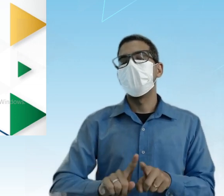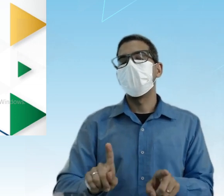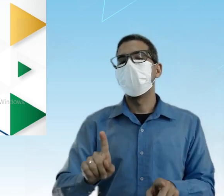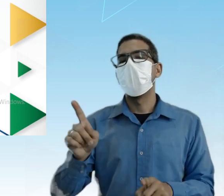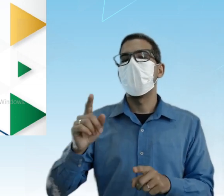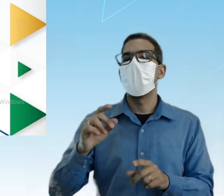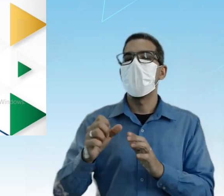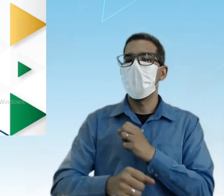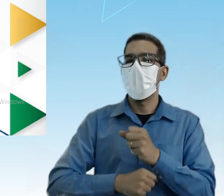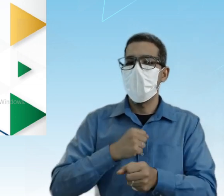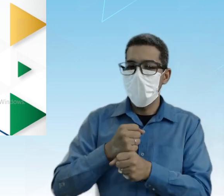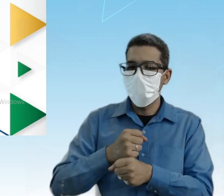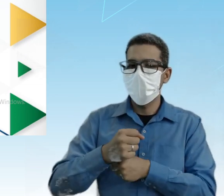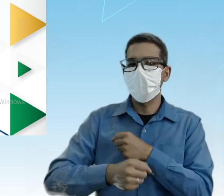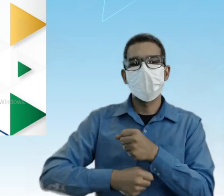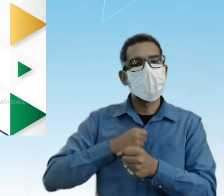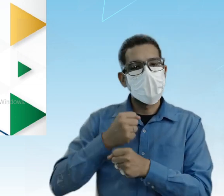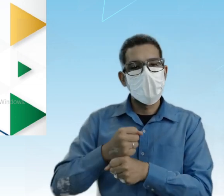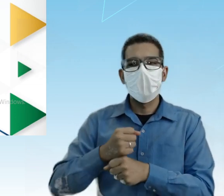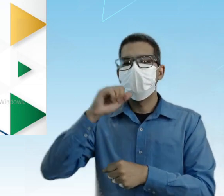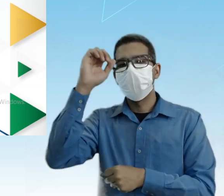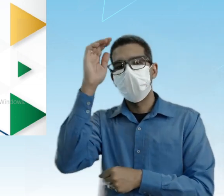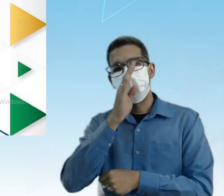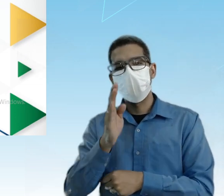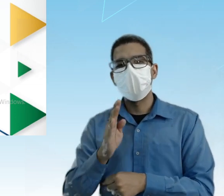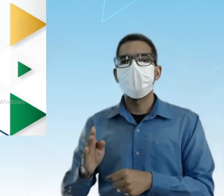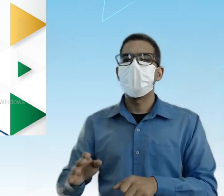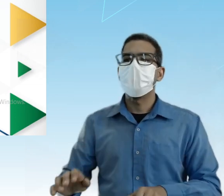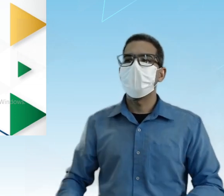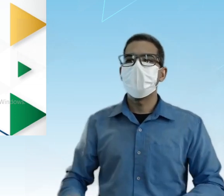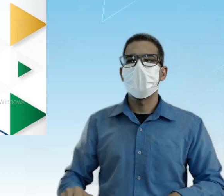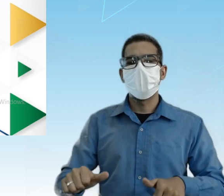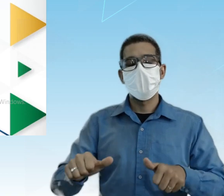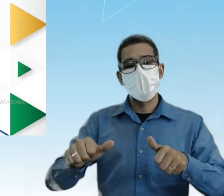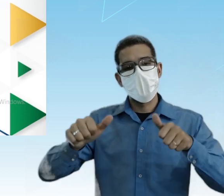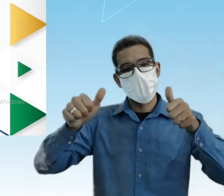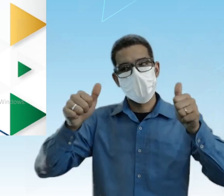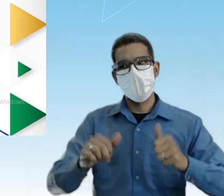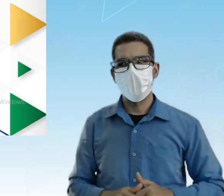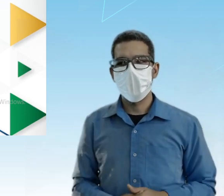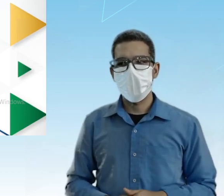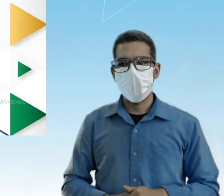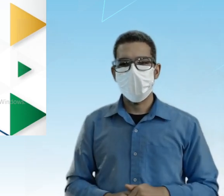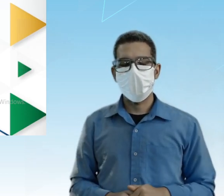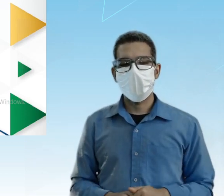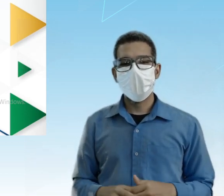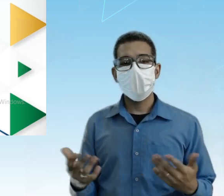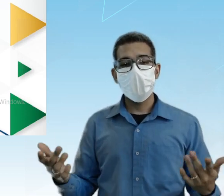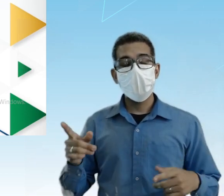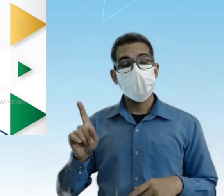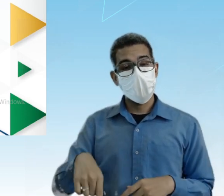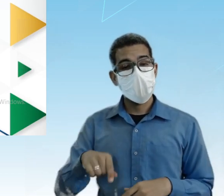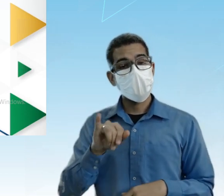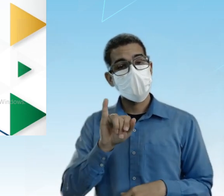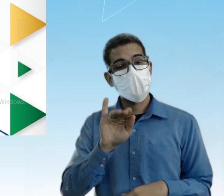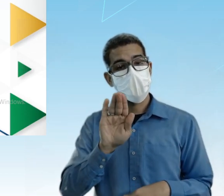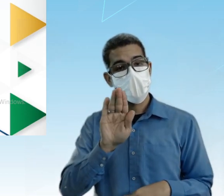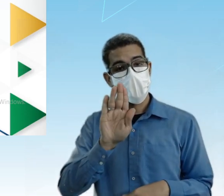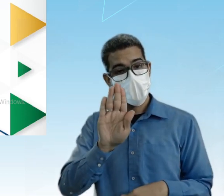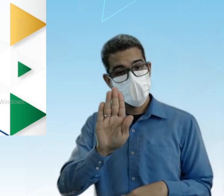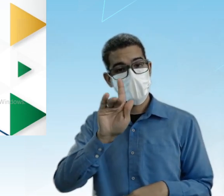últimos anos, o Brasil estava tendo condições de vida e saúde melhor. Isso foi a pesquisa pelo IBGE,